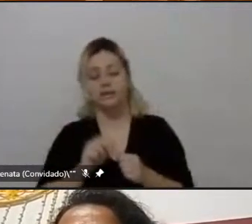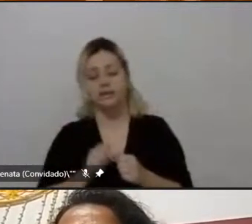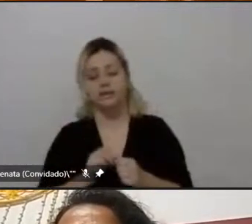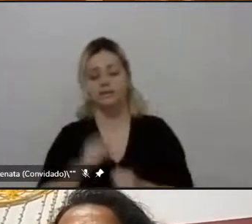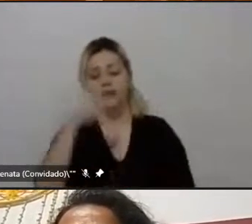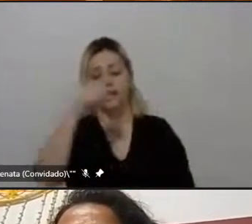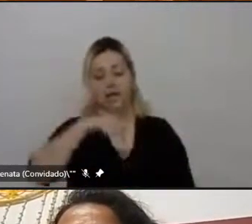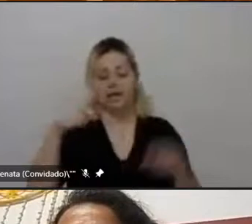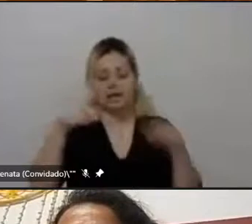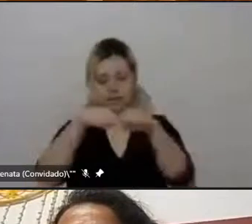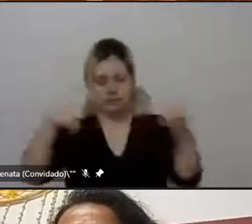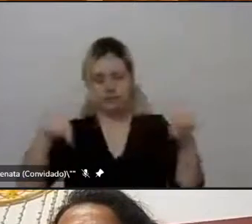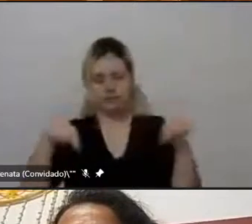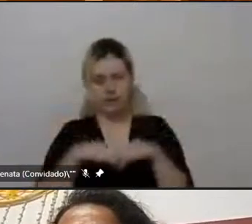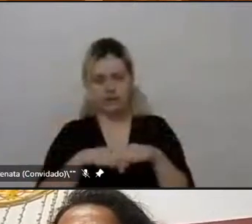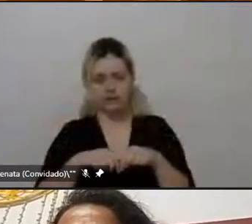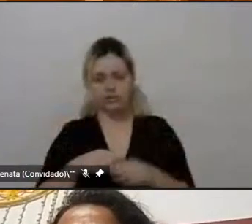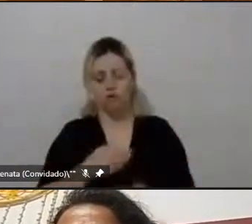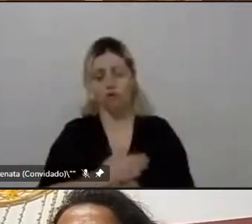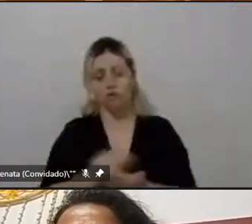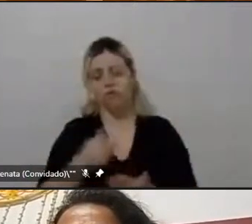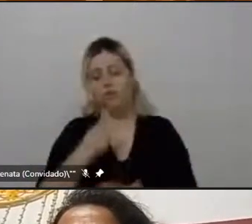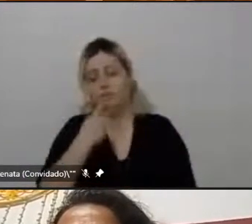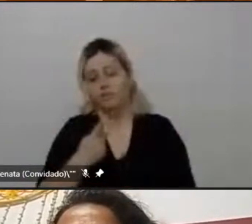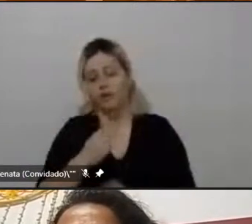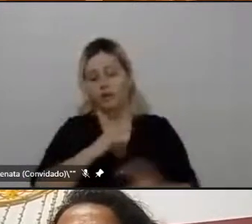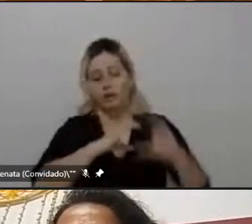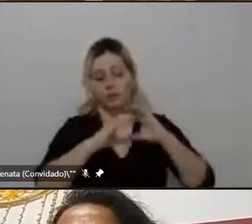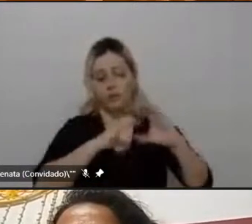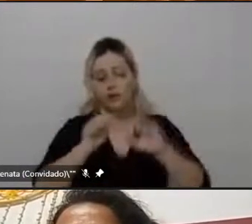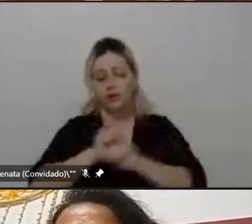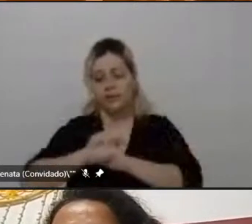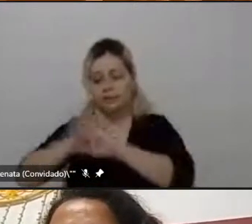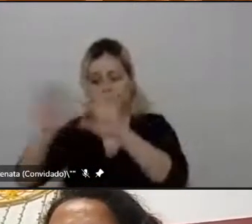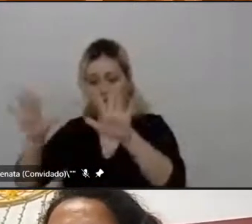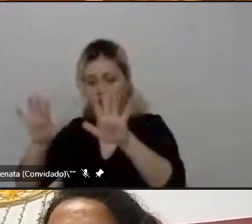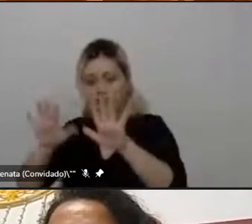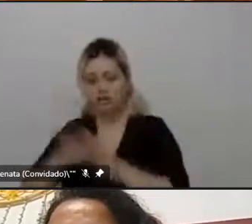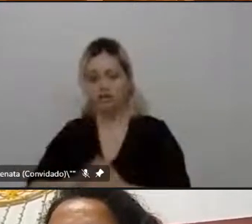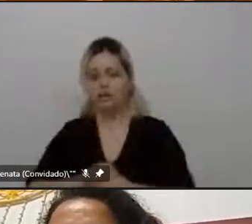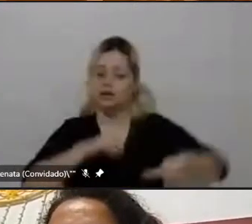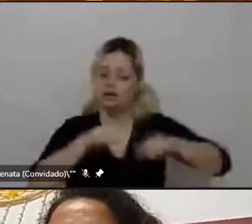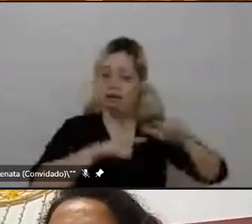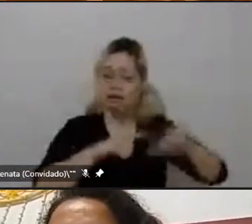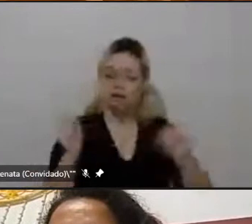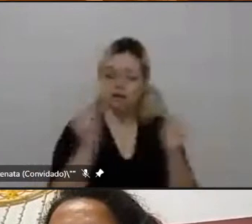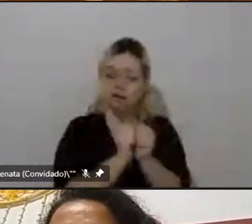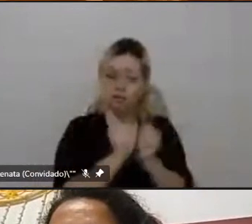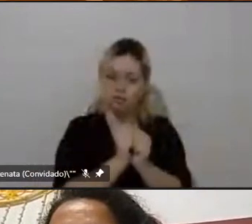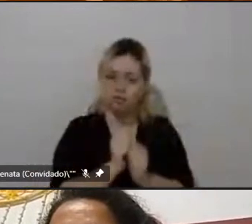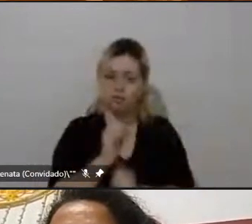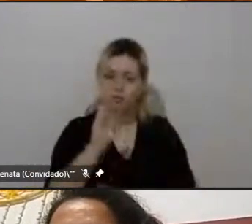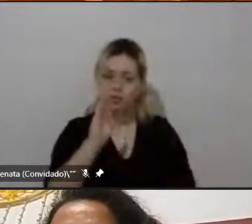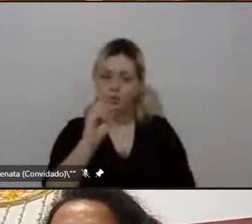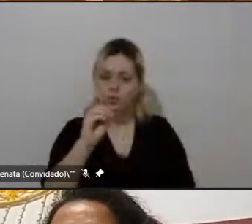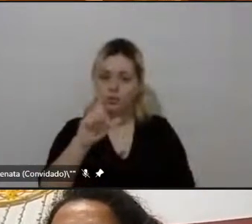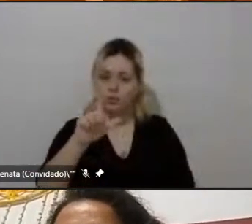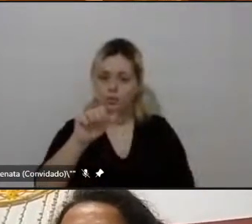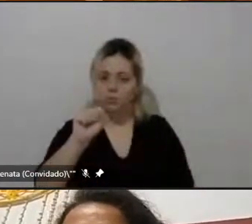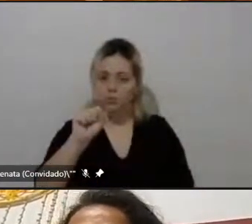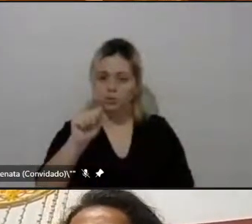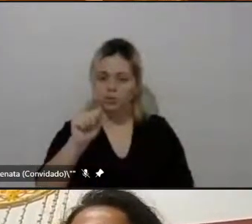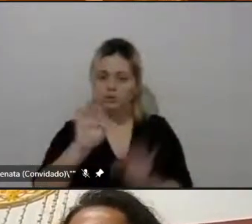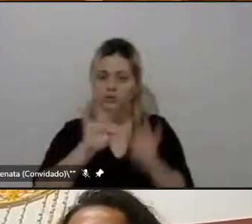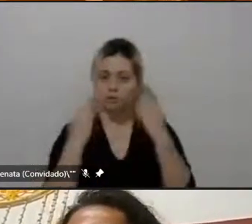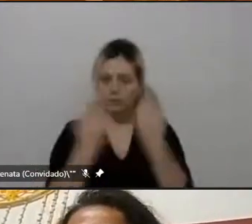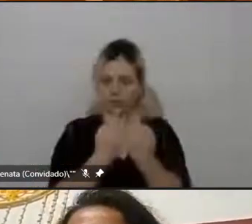um espaço, mas quando eu digo os meios de comunicação aberto, também trabalha com Bolsa Família muito grande, né? Eles, sim, têm um Bolsa